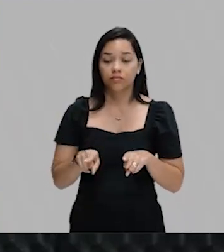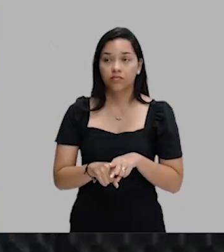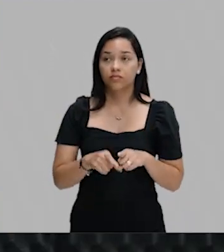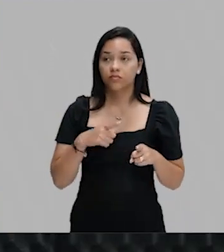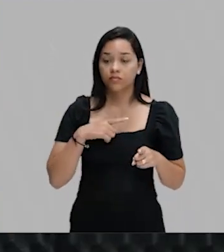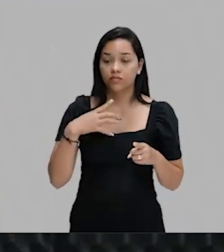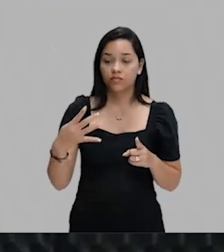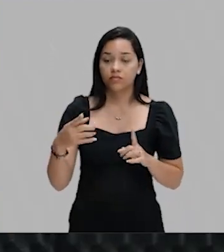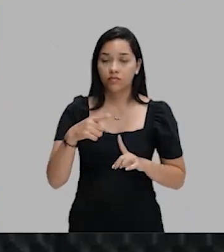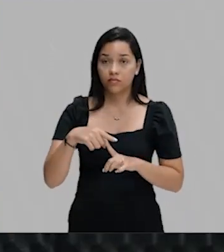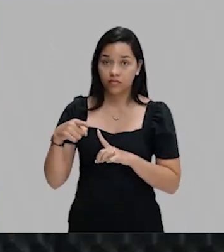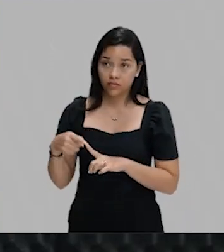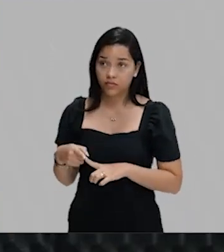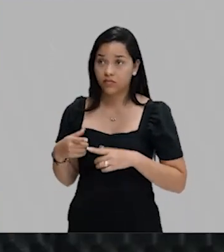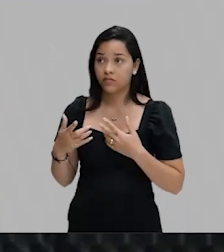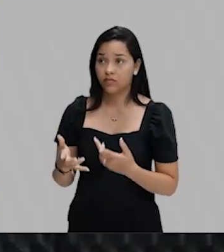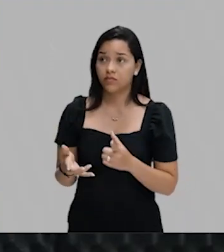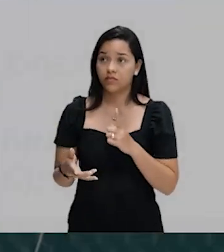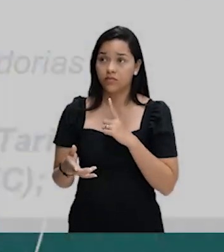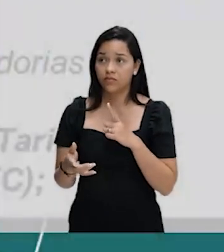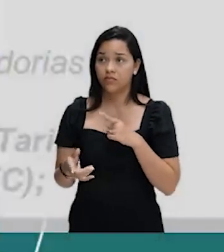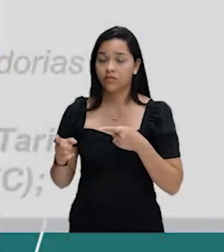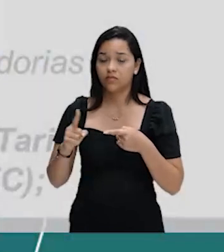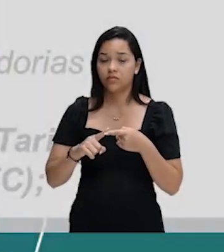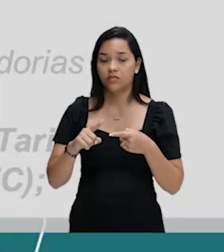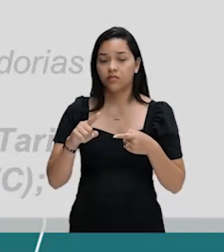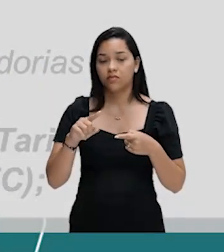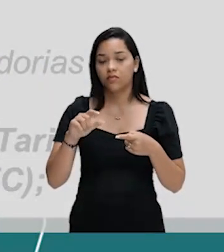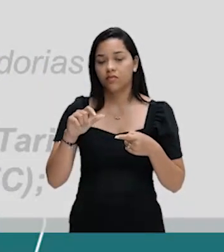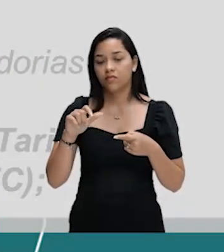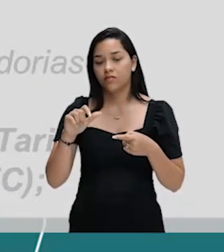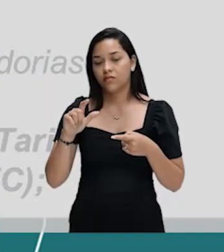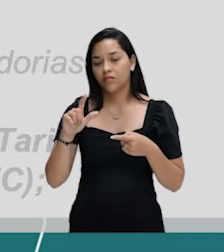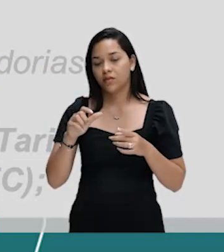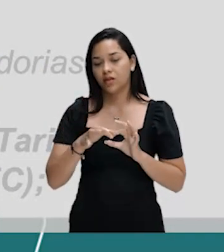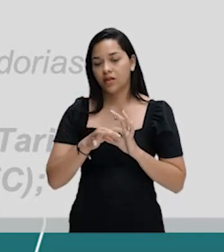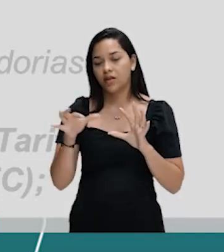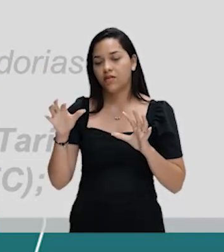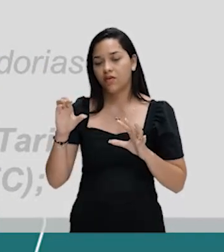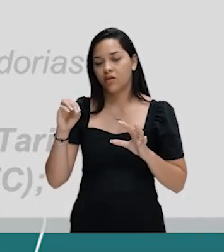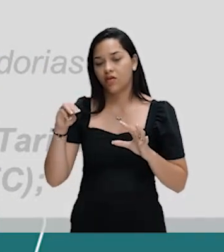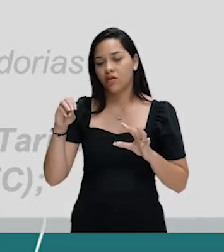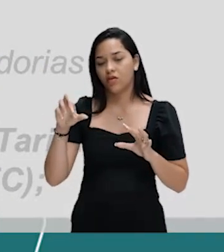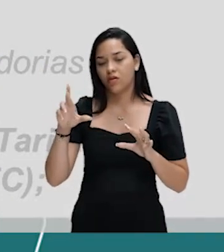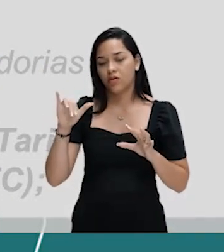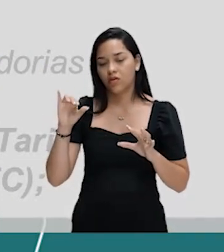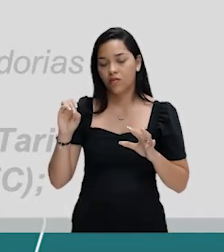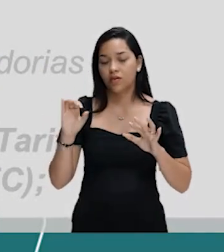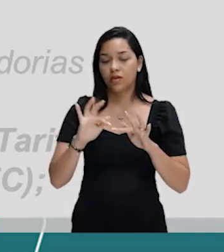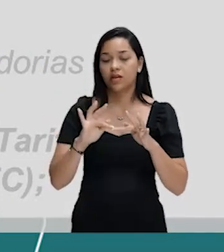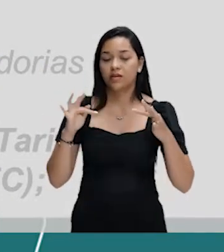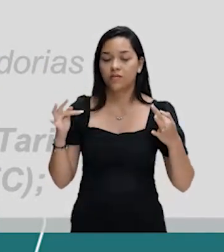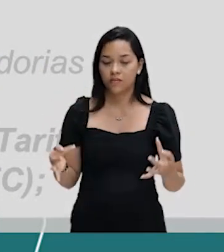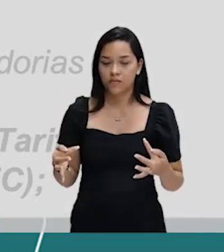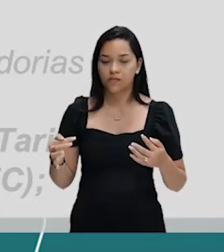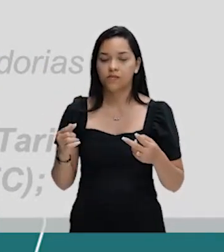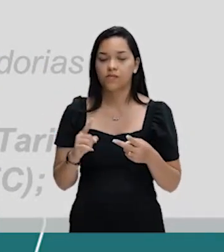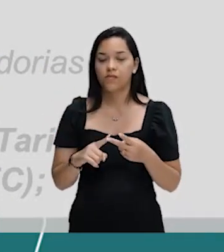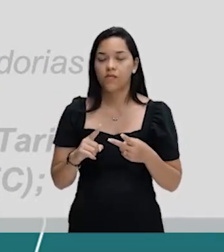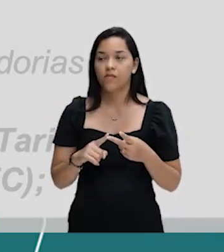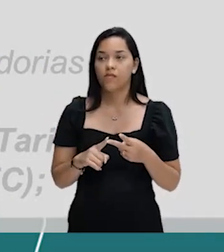4 tipos de integração, tá? Pegando da zona ou área de livre comércio, que é a integração mais simples, puramente